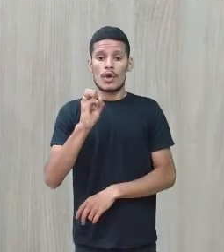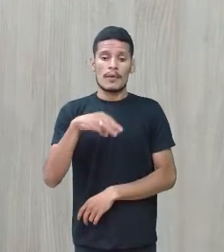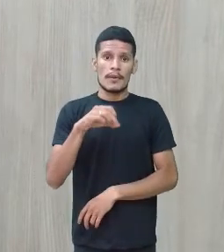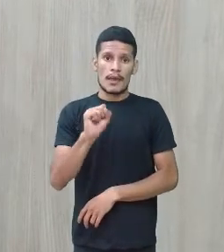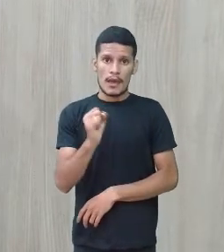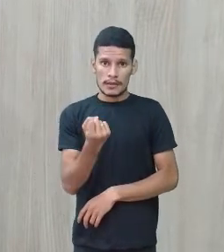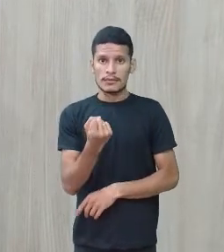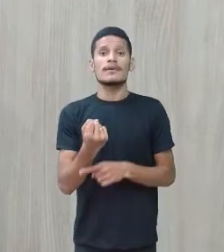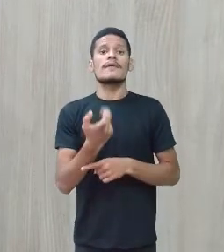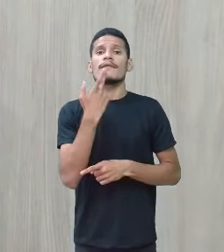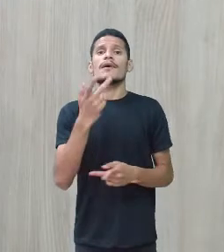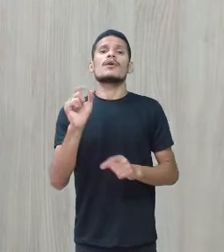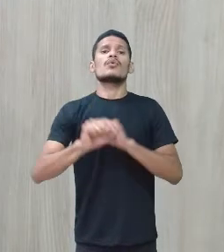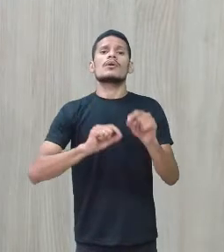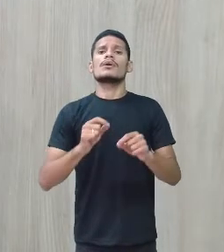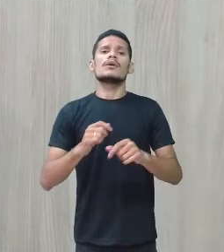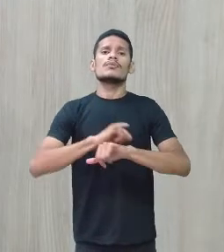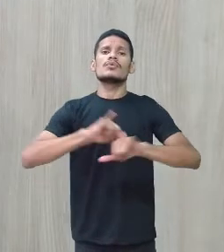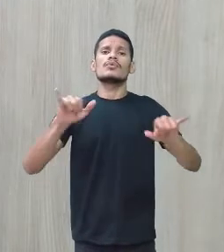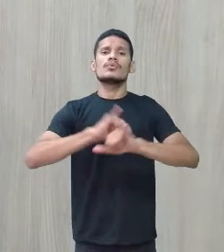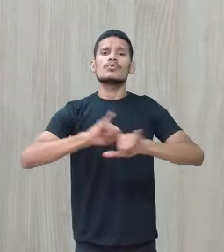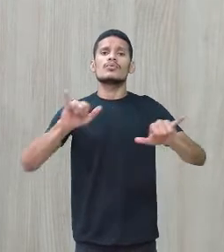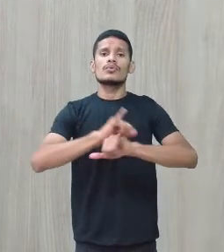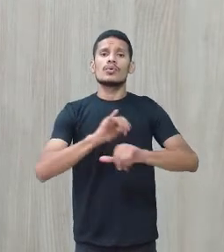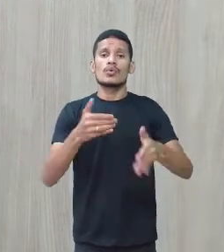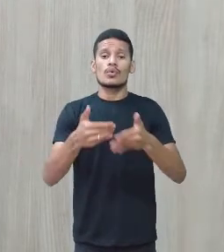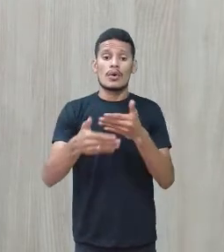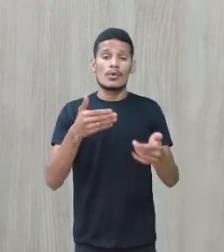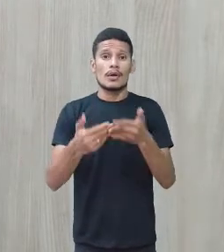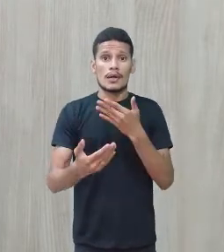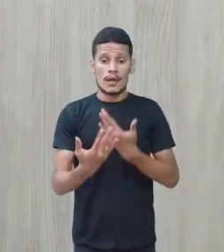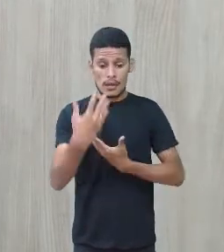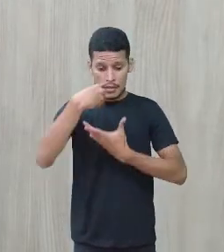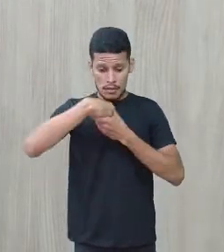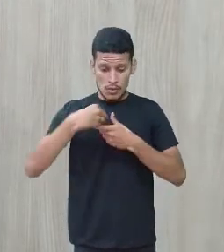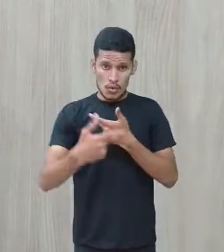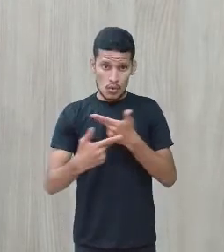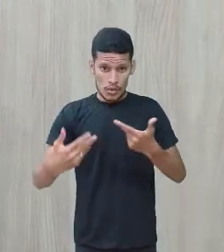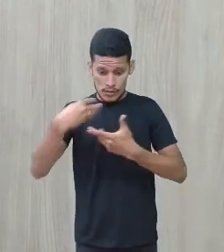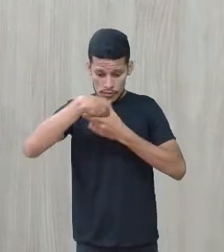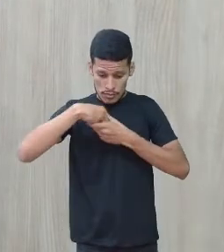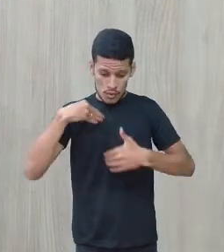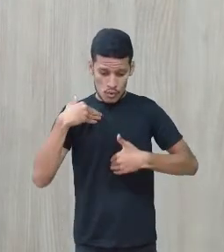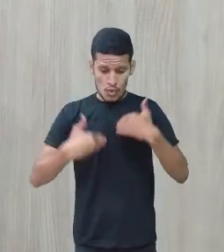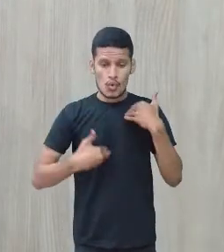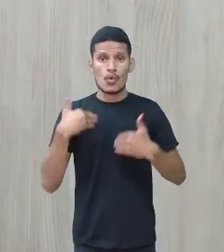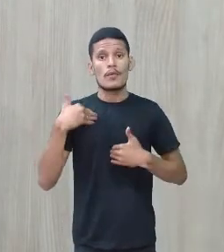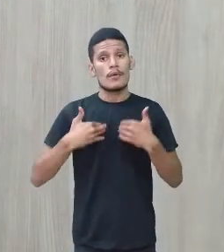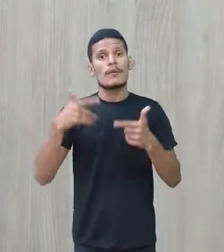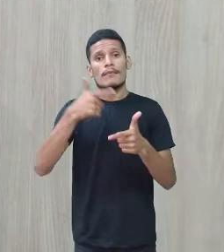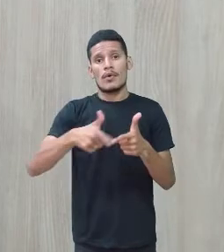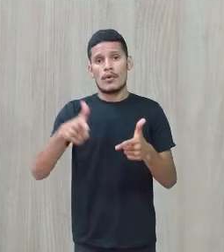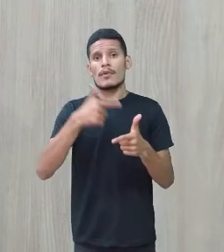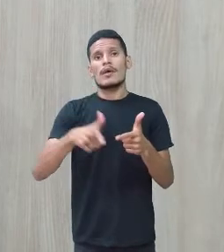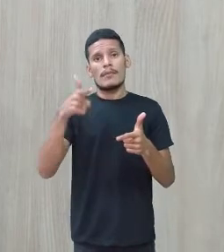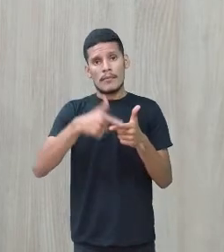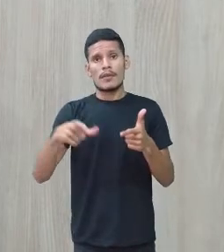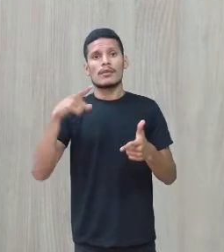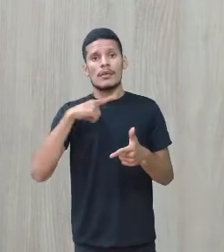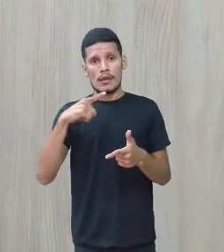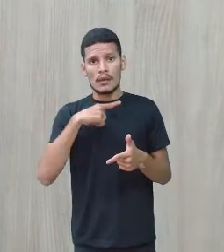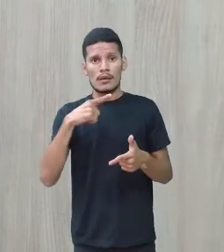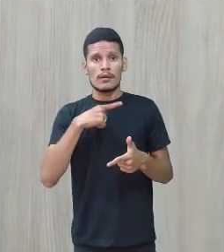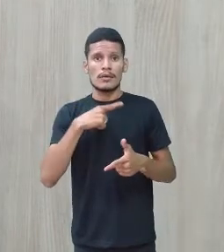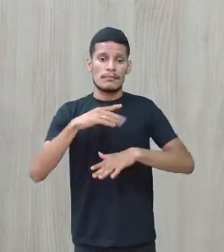né, ele já está alertando a gente, né, que qualquer substância que introduzida no nosso organismo, ela vai interferir